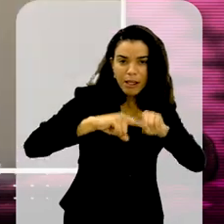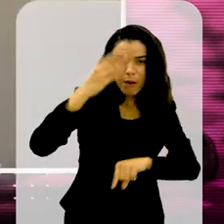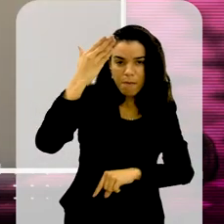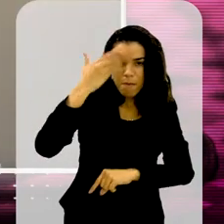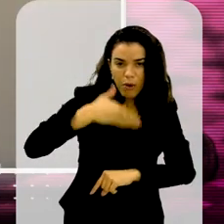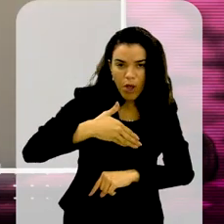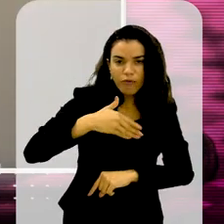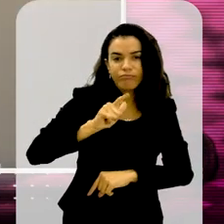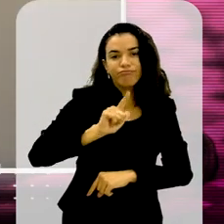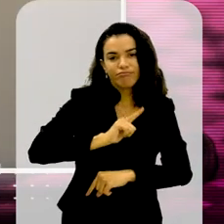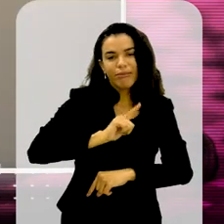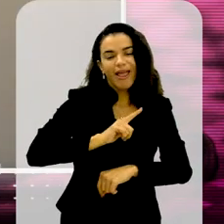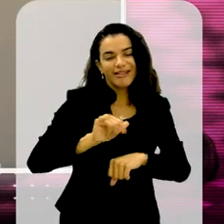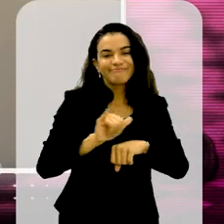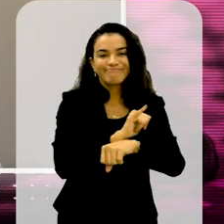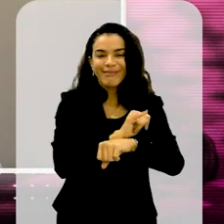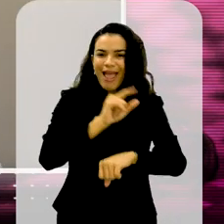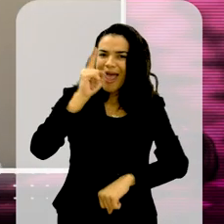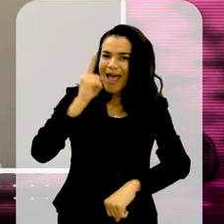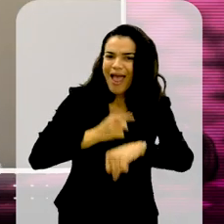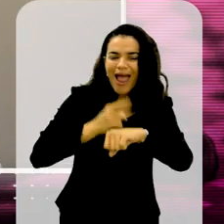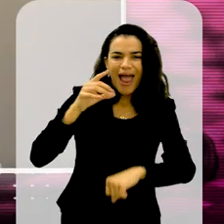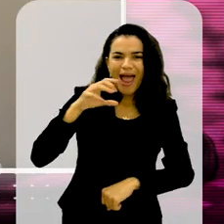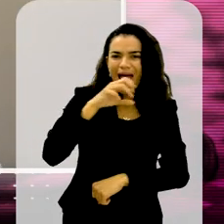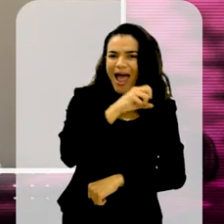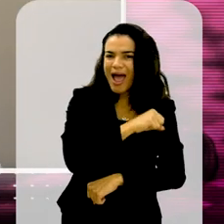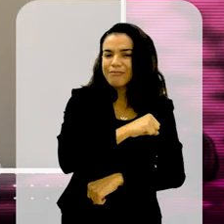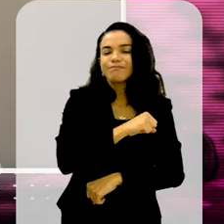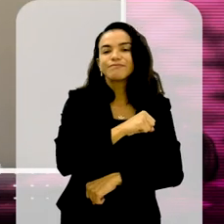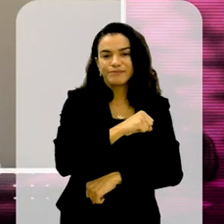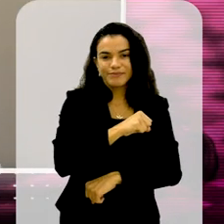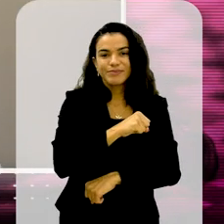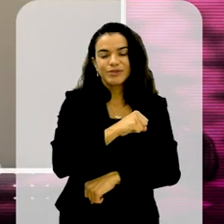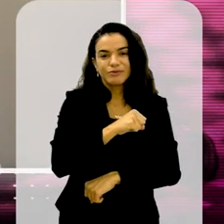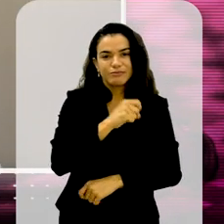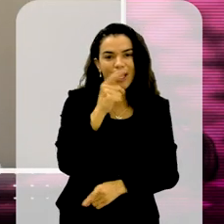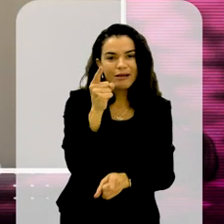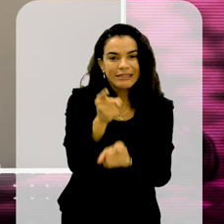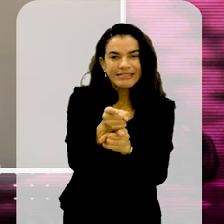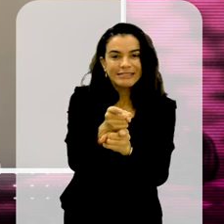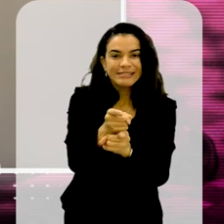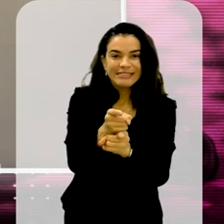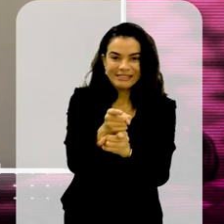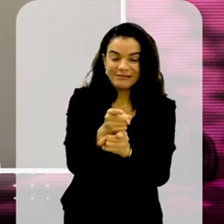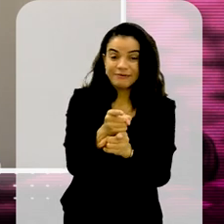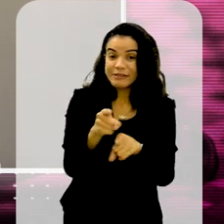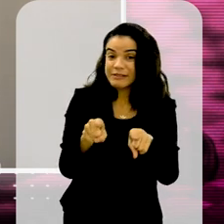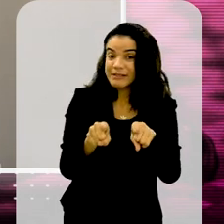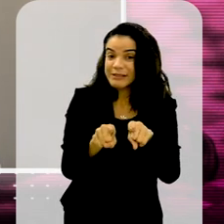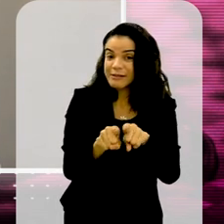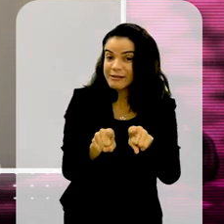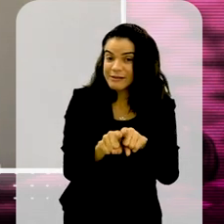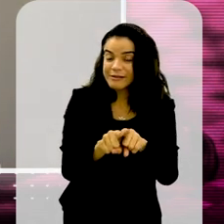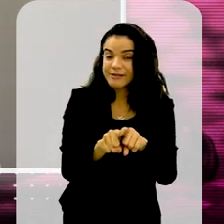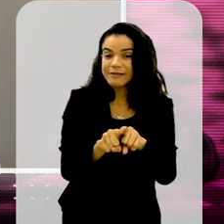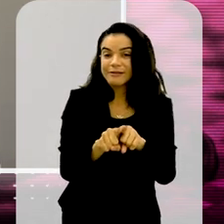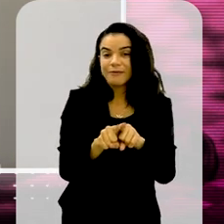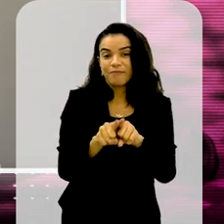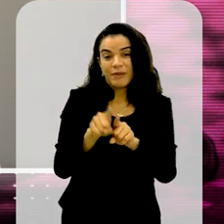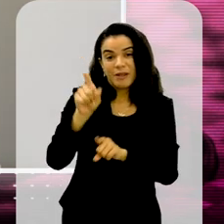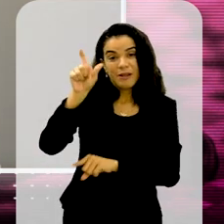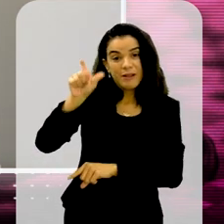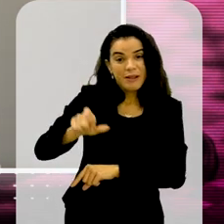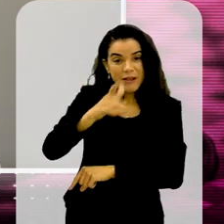crime, existem mecanismos muito rápidos e céleres para identificação, inclusive,